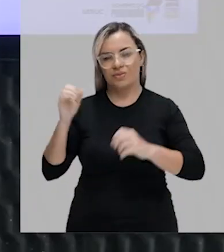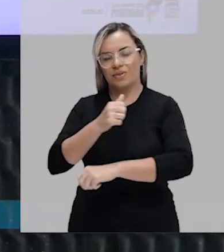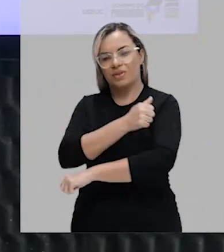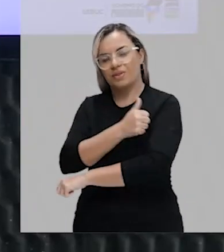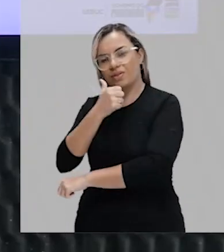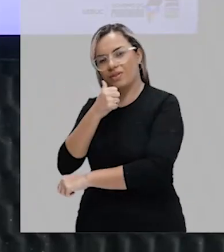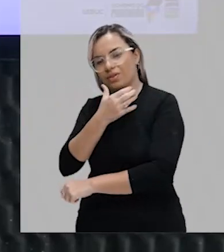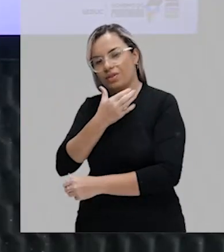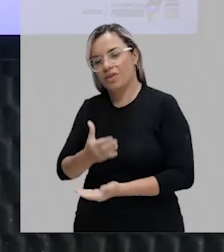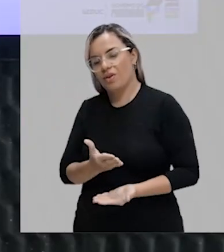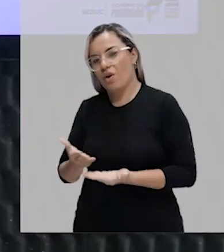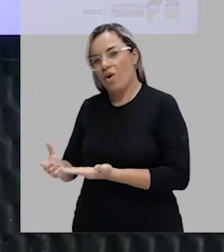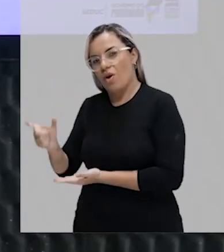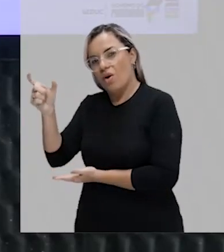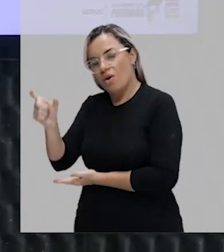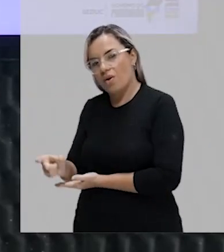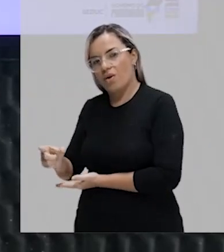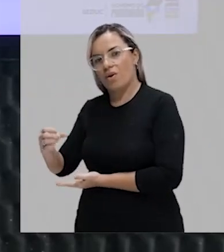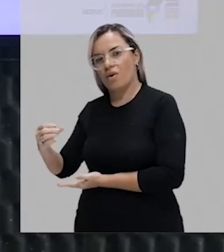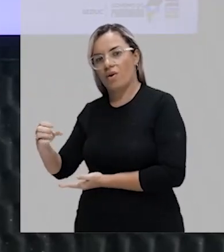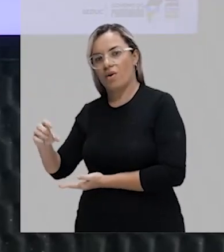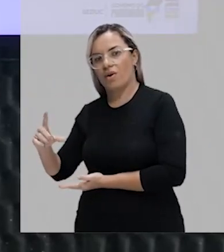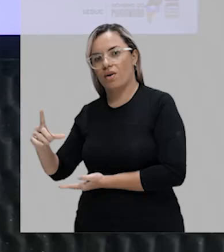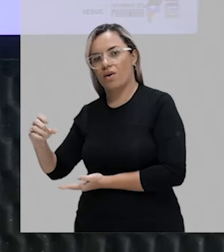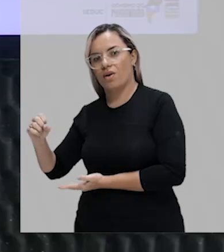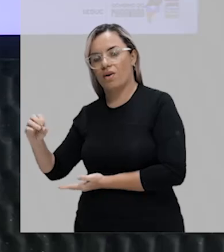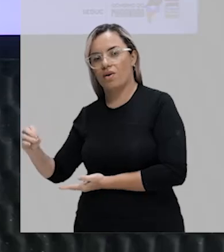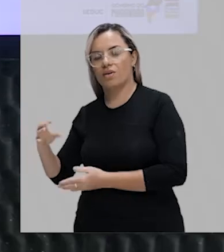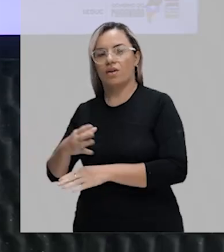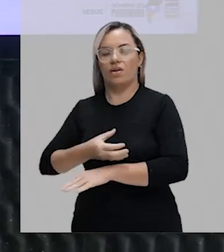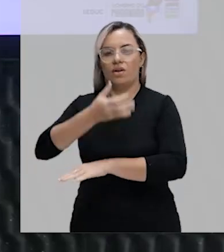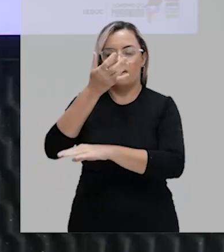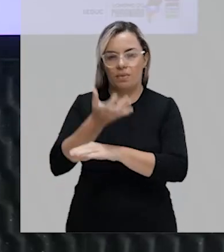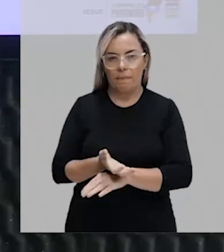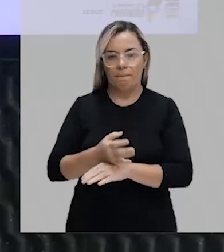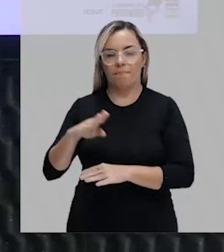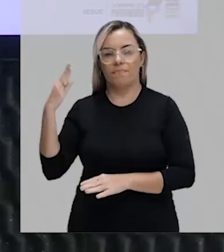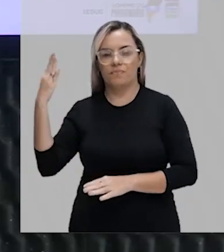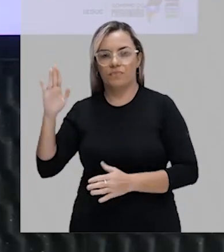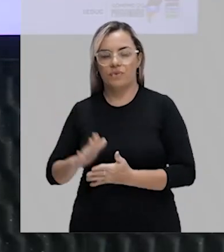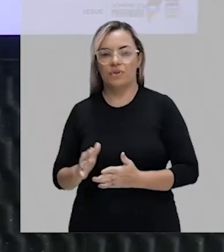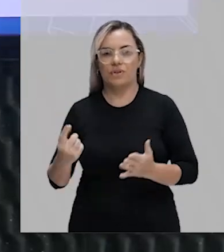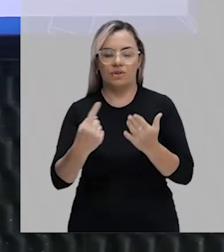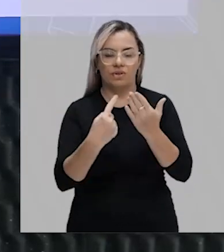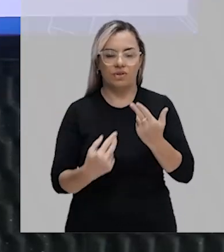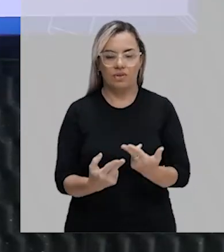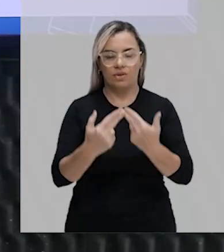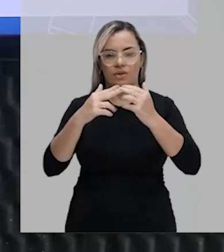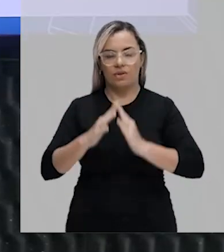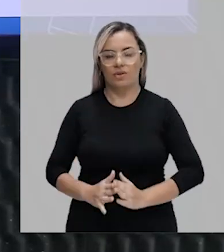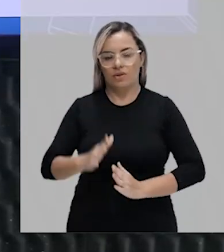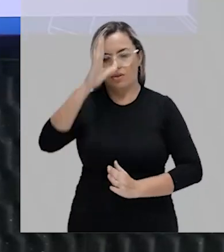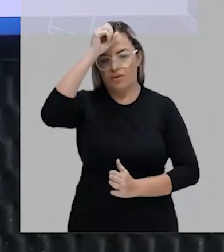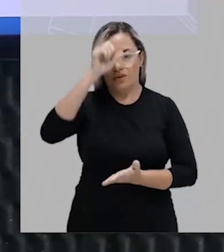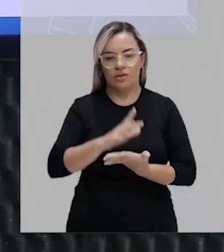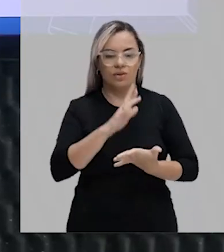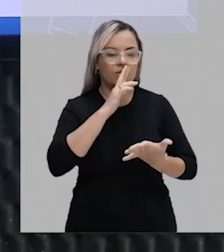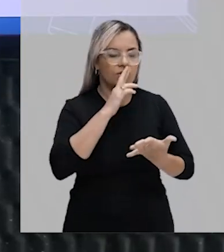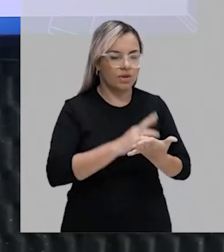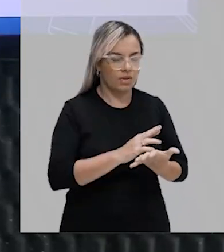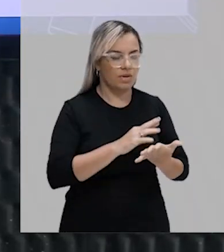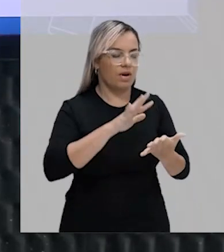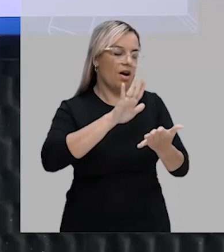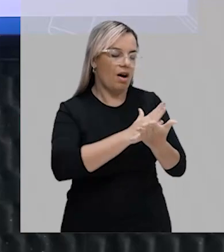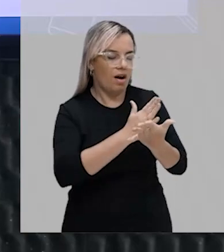galera, tudo bem? Aqui é o professor Celso Ramos. Vamos para mais uma aula de biologia do Fica em Casa Aprendendo. Agora nós vamos estudar, pessoal, vamos responder algumas